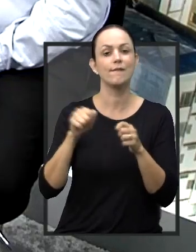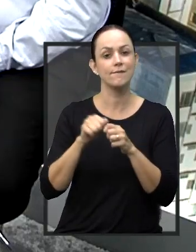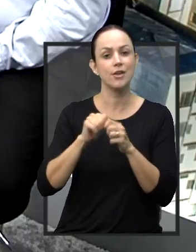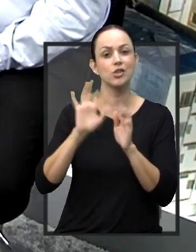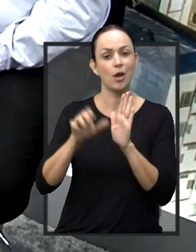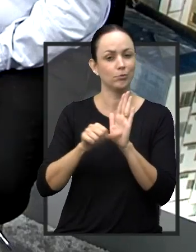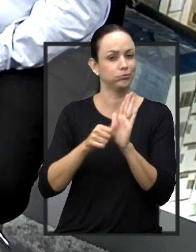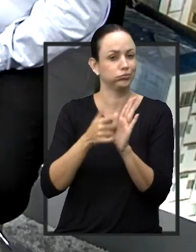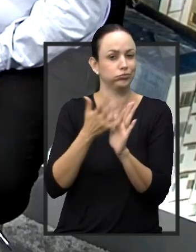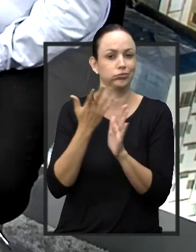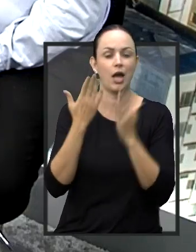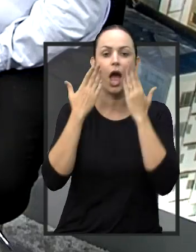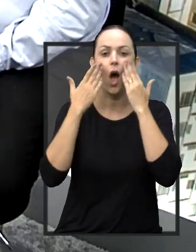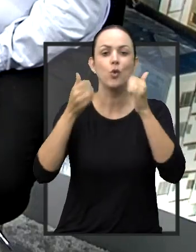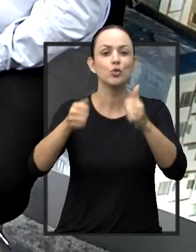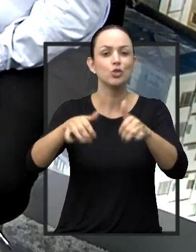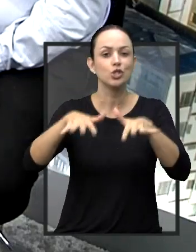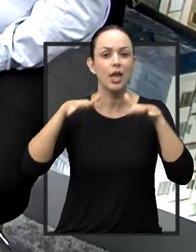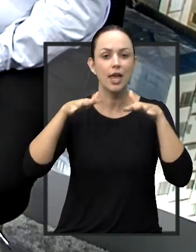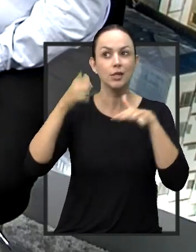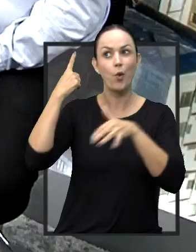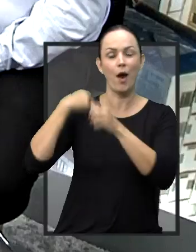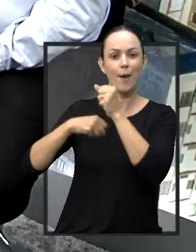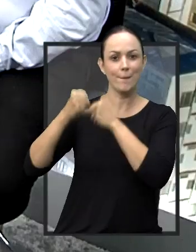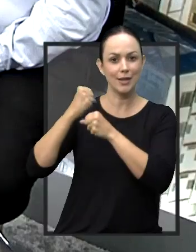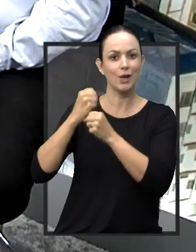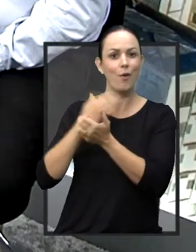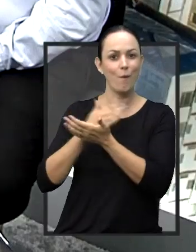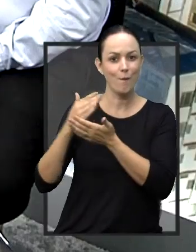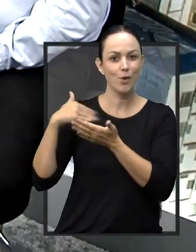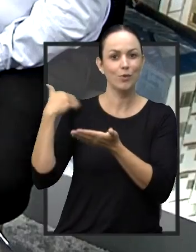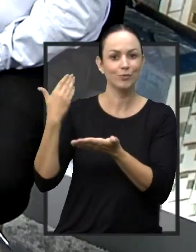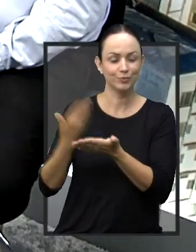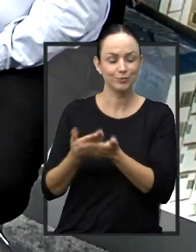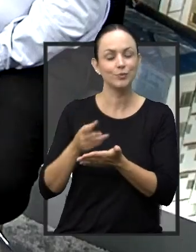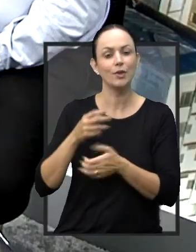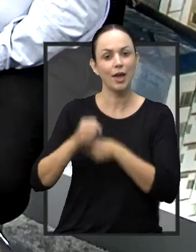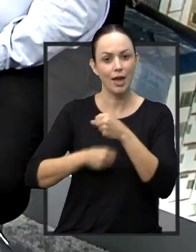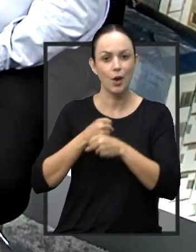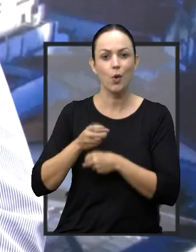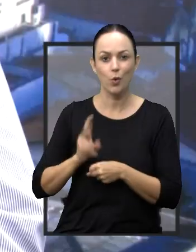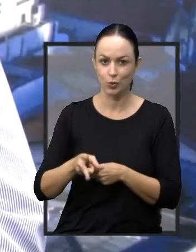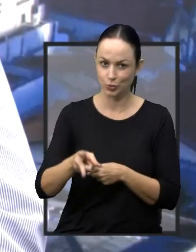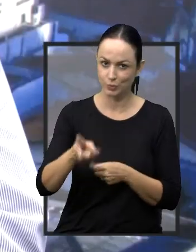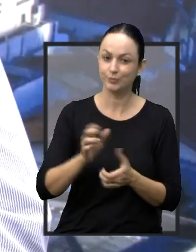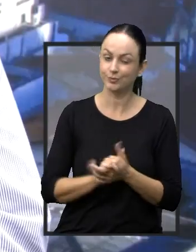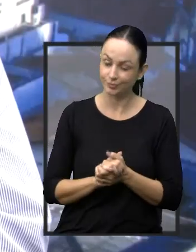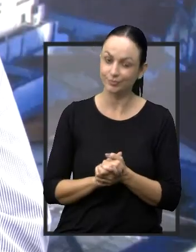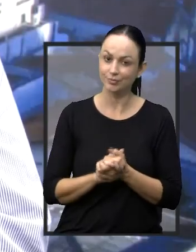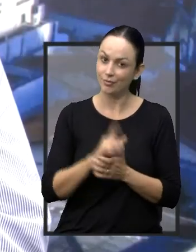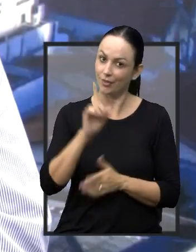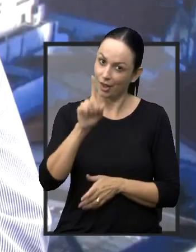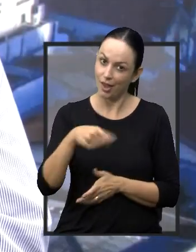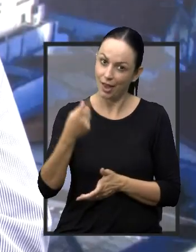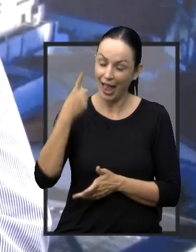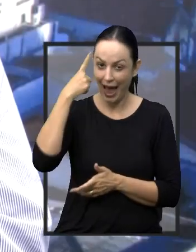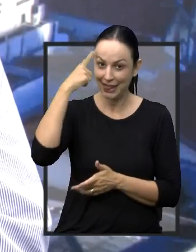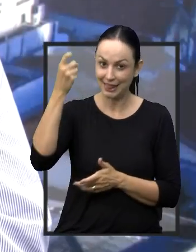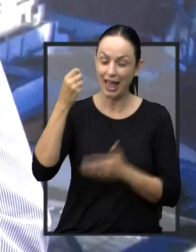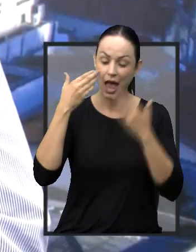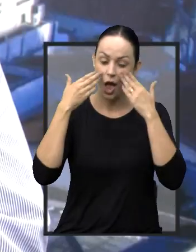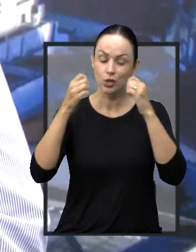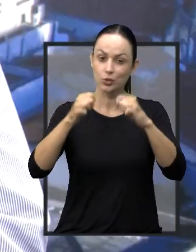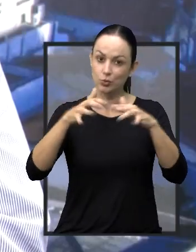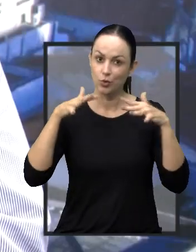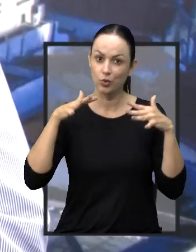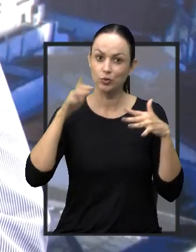diversas audiências públicas já desde o ano passado e esse ano segue na mesma toada. A ideia das audiências públicas